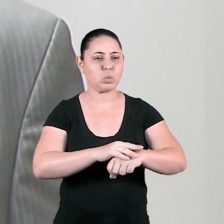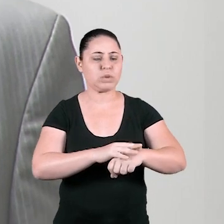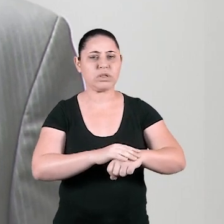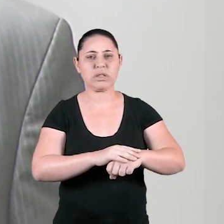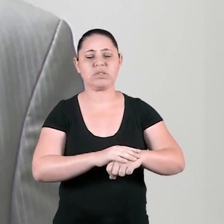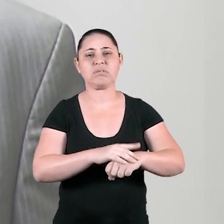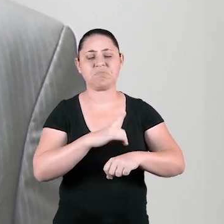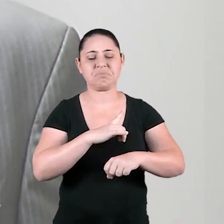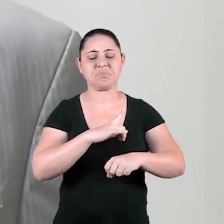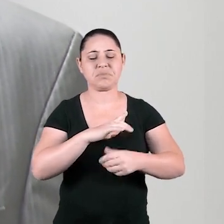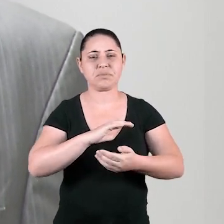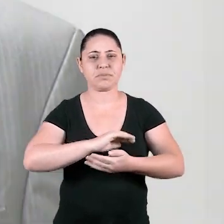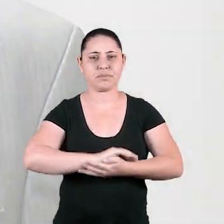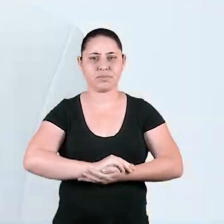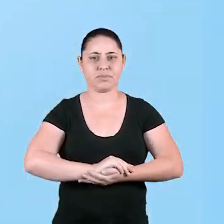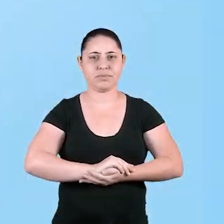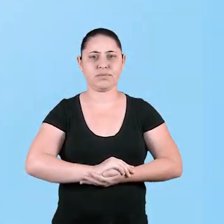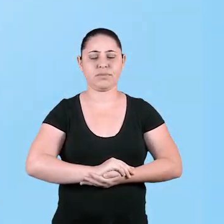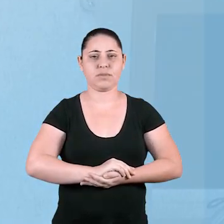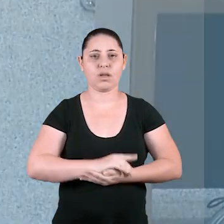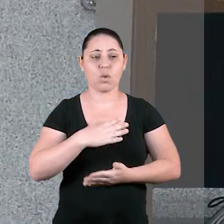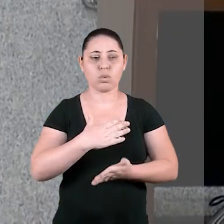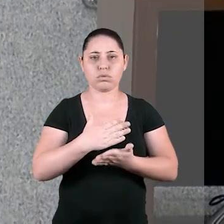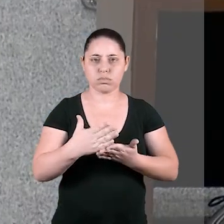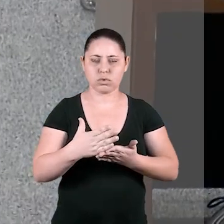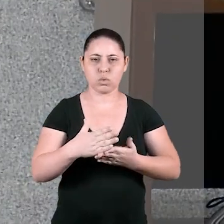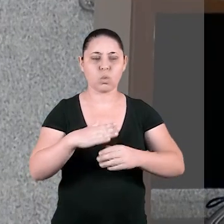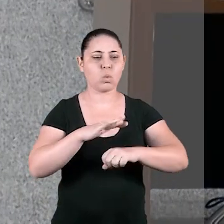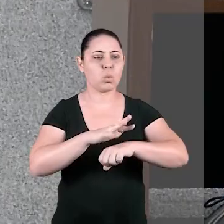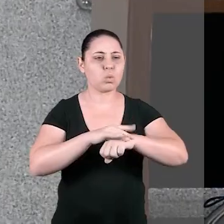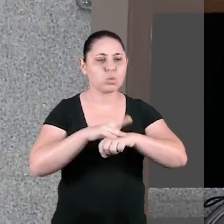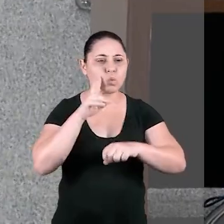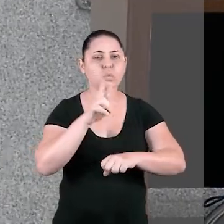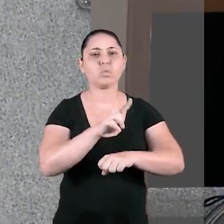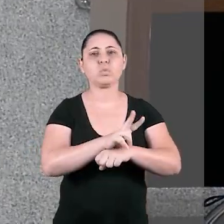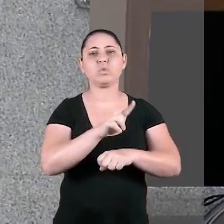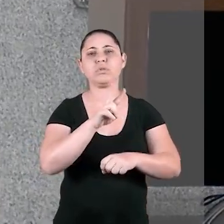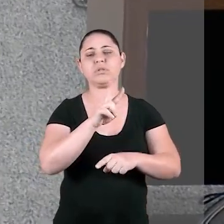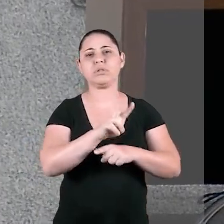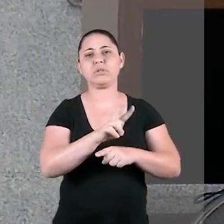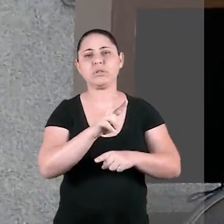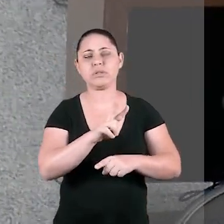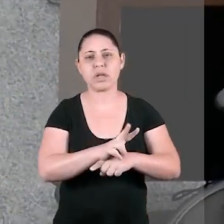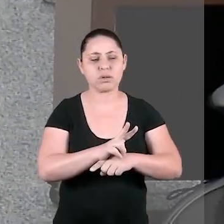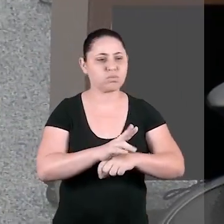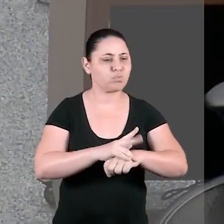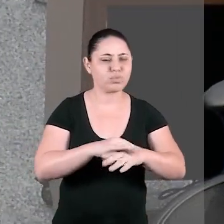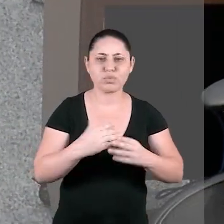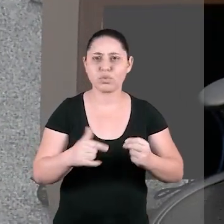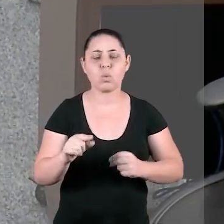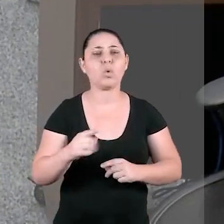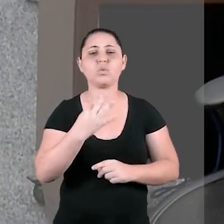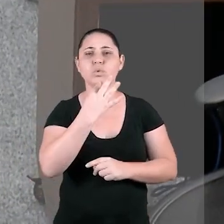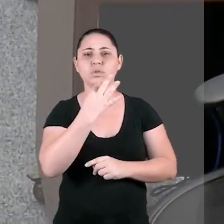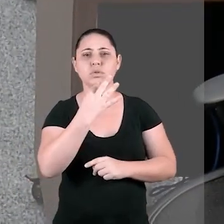esta. Confira como foi. Eu comecei com os cuidados paliativos, a estudar cuidados paliativos, quando